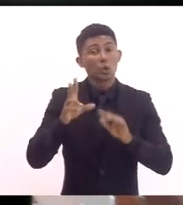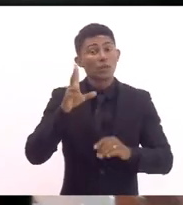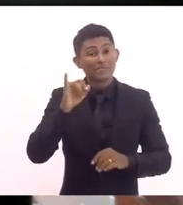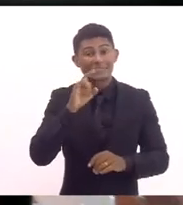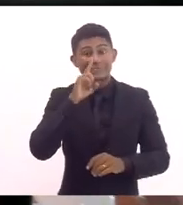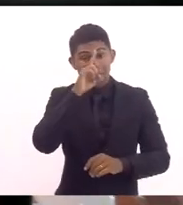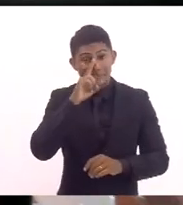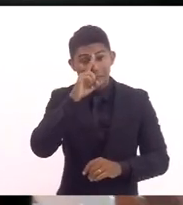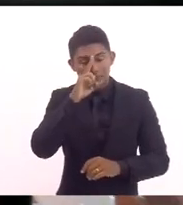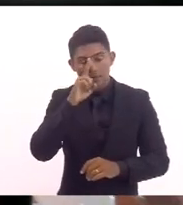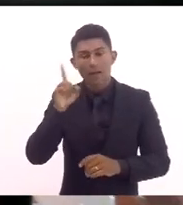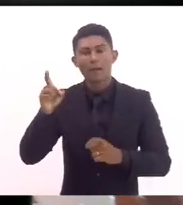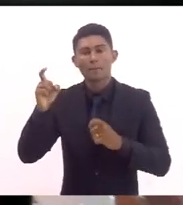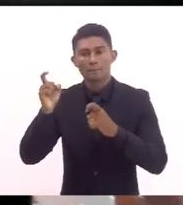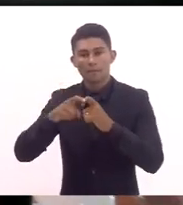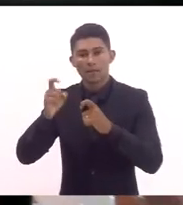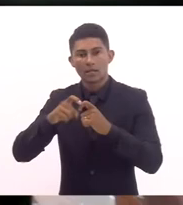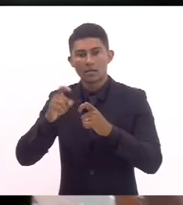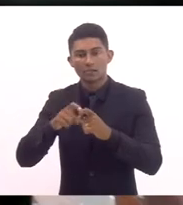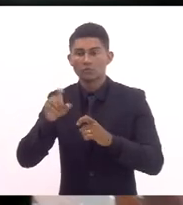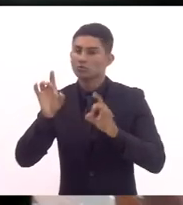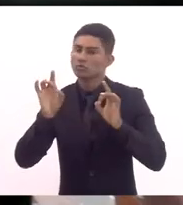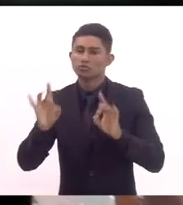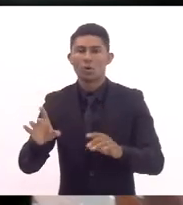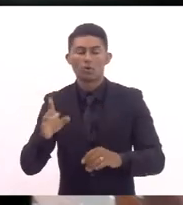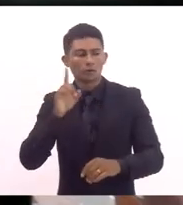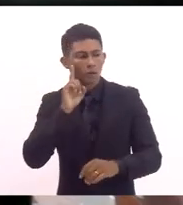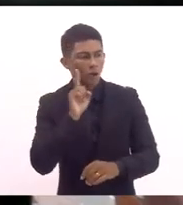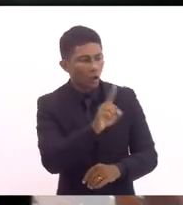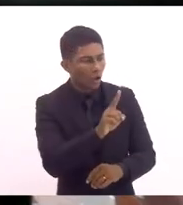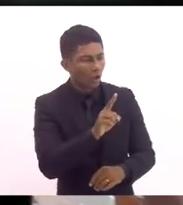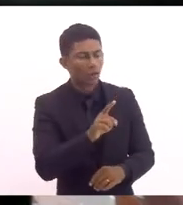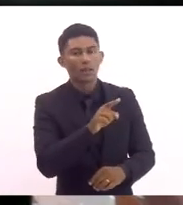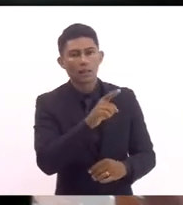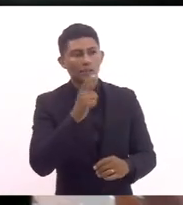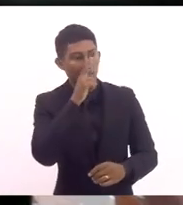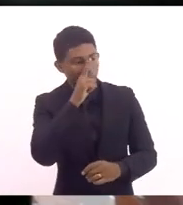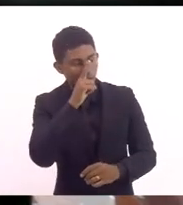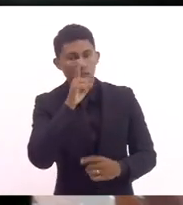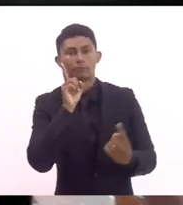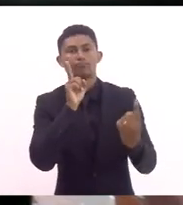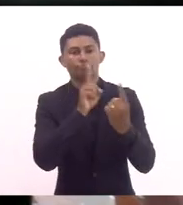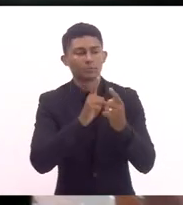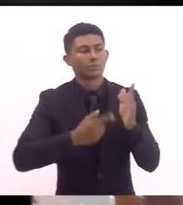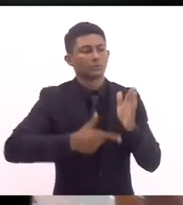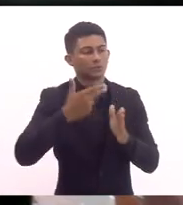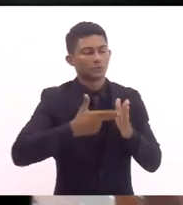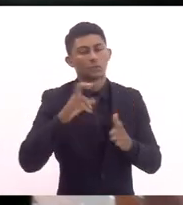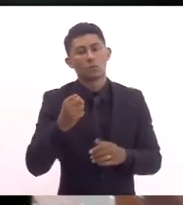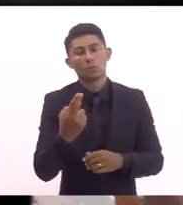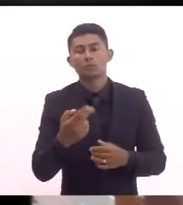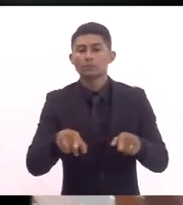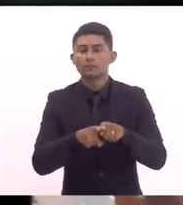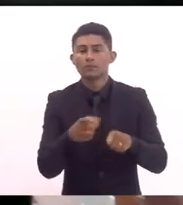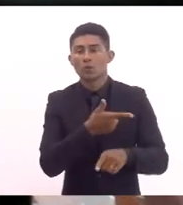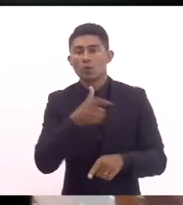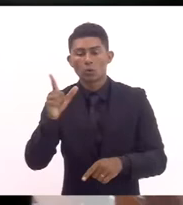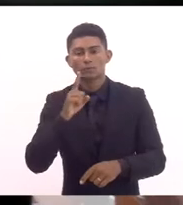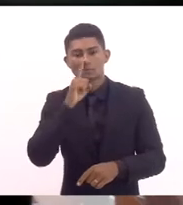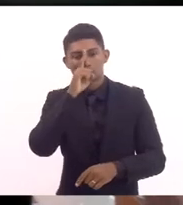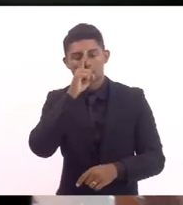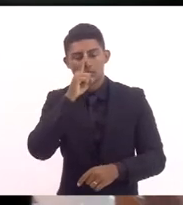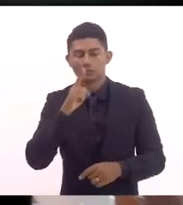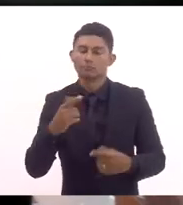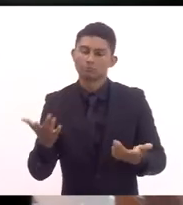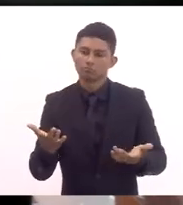pontuais os médicos ficariam restritos a esses casos e os outros casos de alto risco que podem ser atendidos pelo